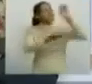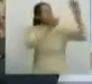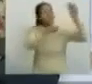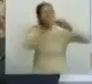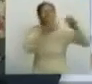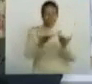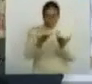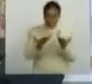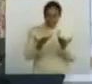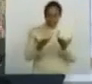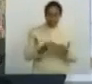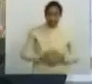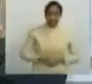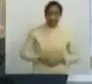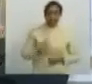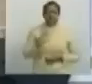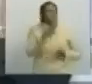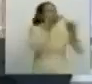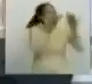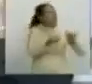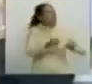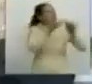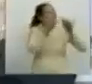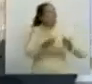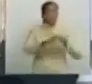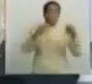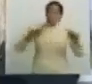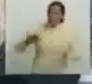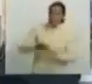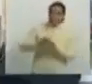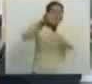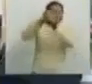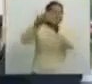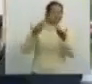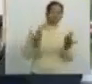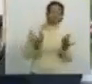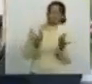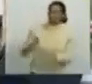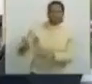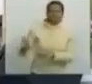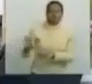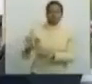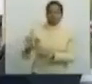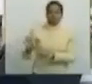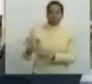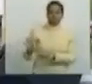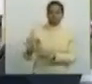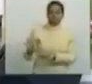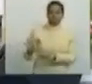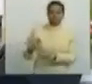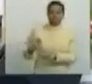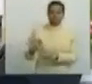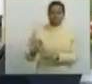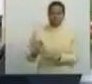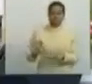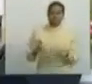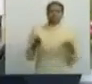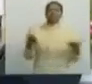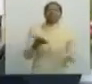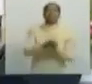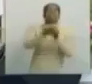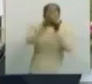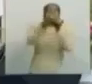Só querem ganhar. Mas salvar não quer, salvação de alma ninguém quer. E a salvação? E a salvação dos